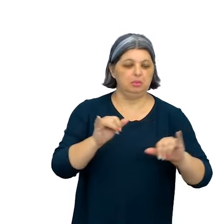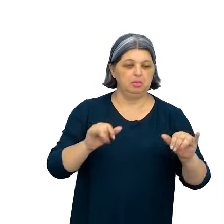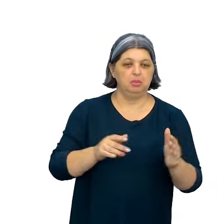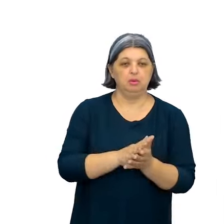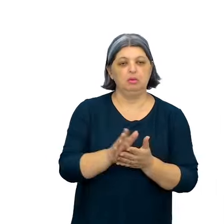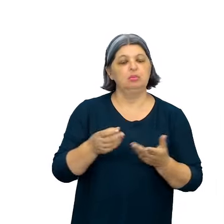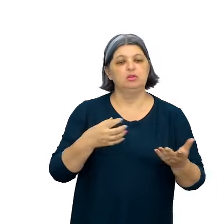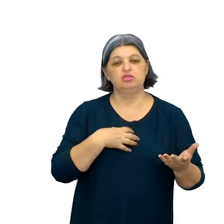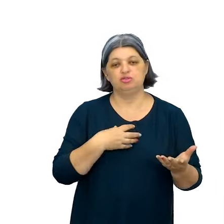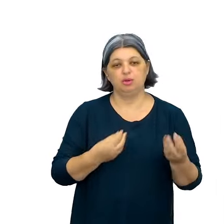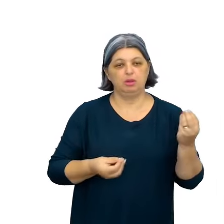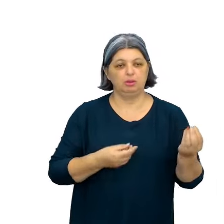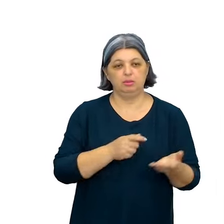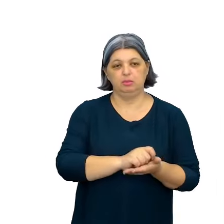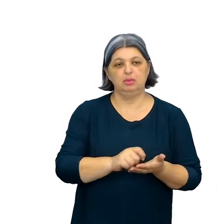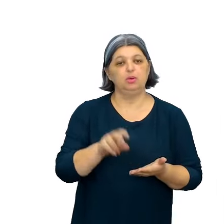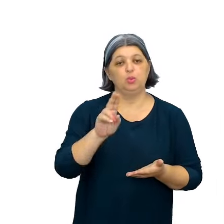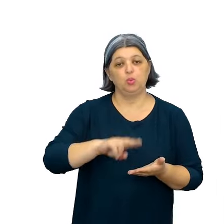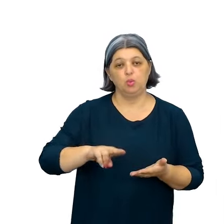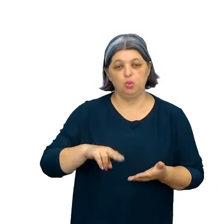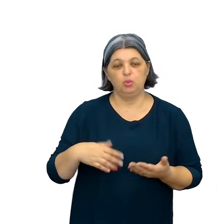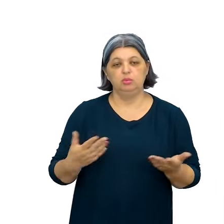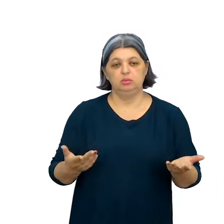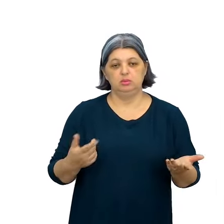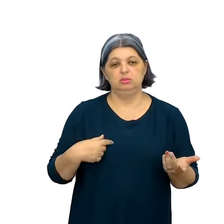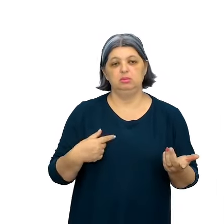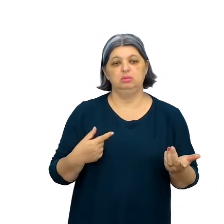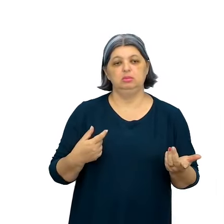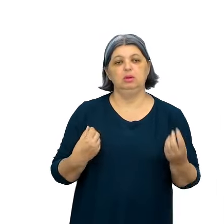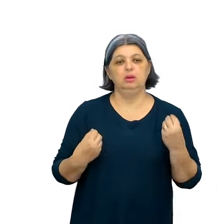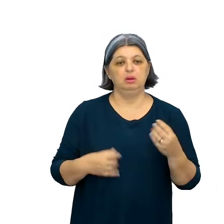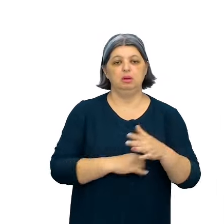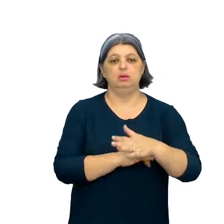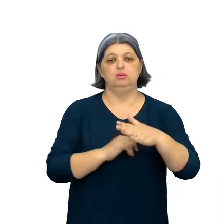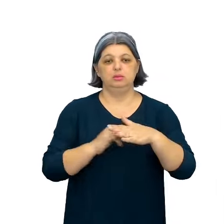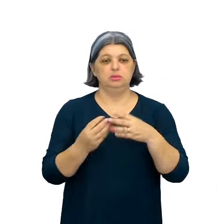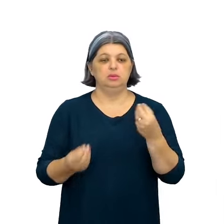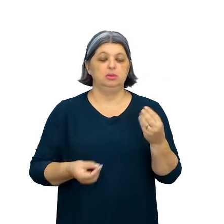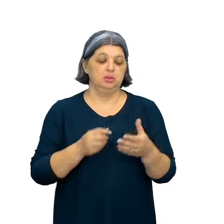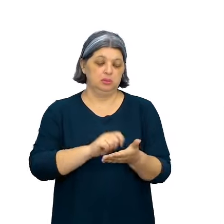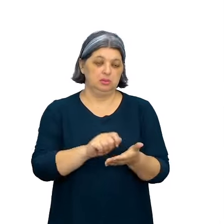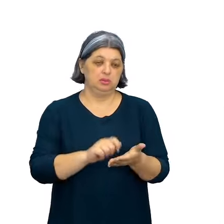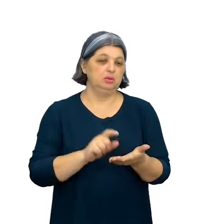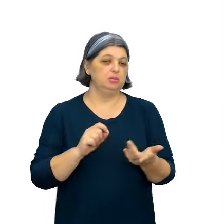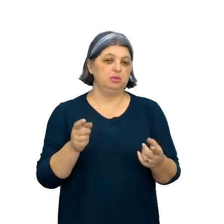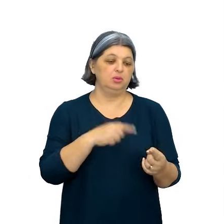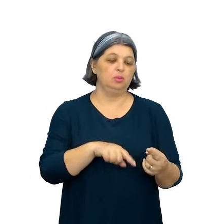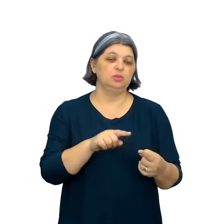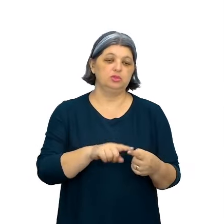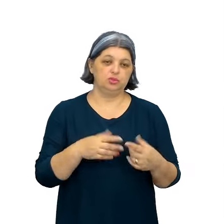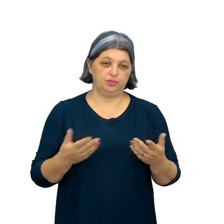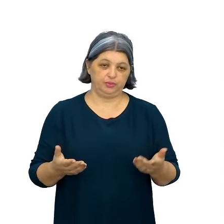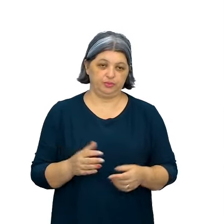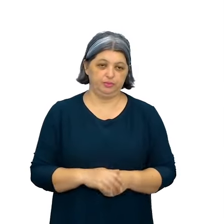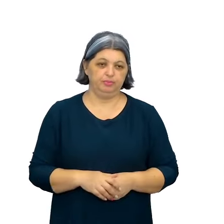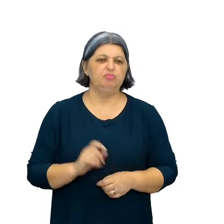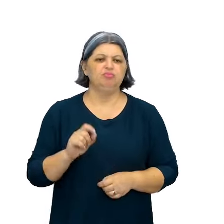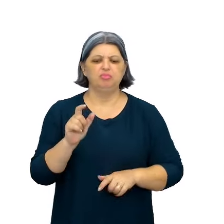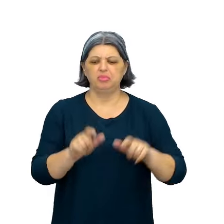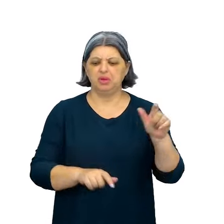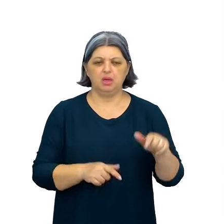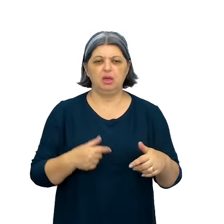ele escreve? Que veículo ou para que veículo e instituição ele escreve? Com que finalidade? Quem ele